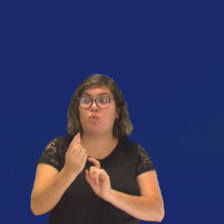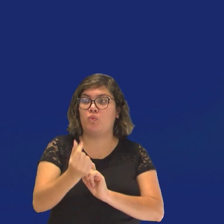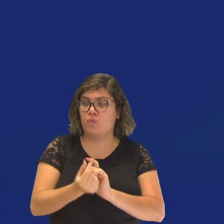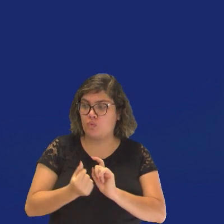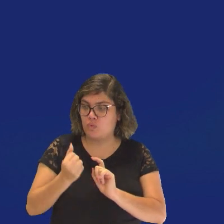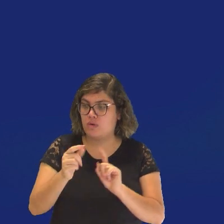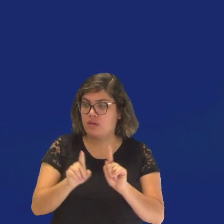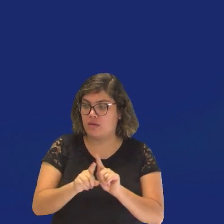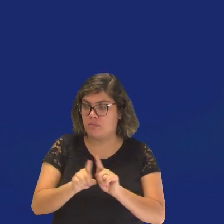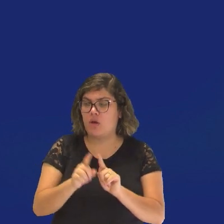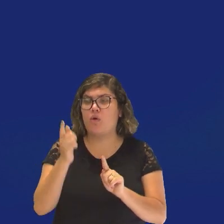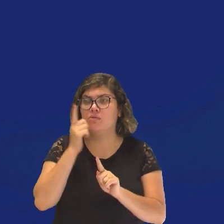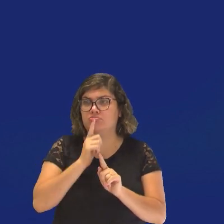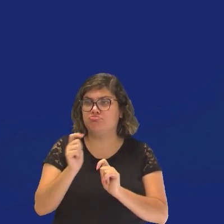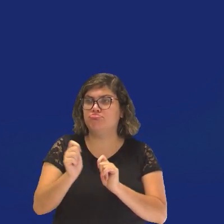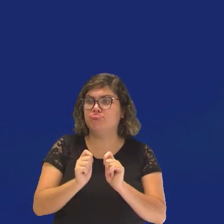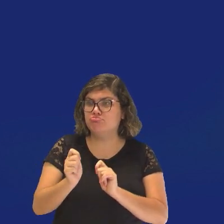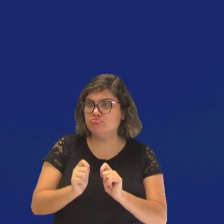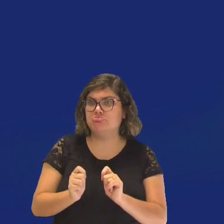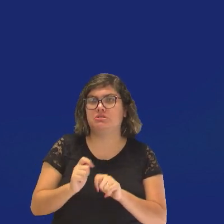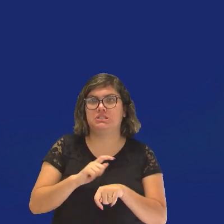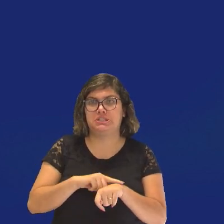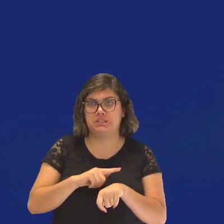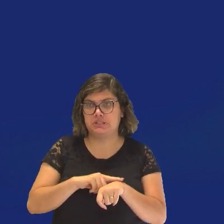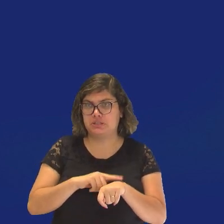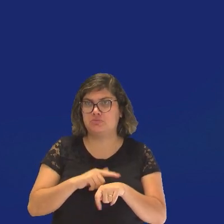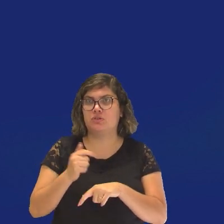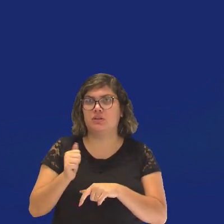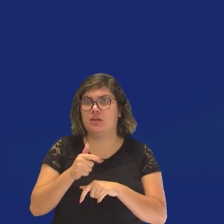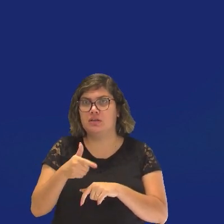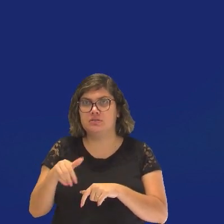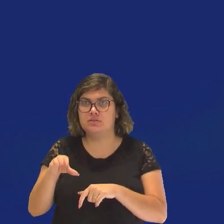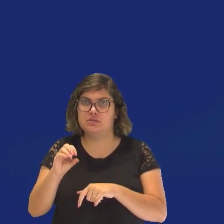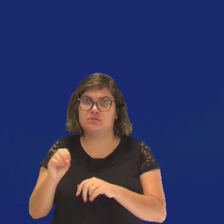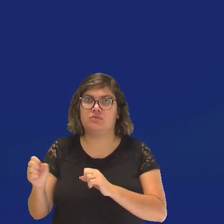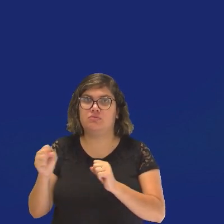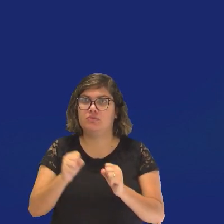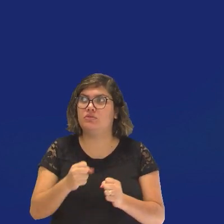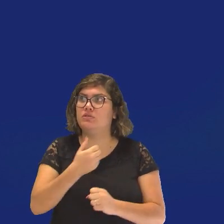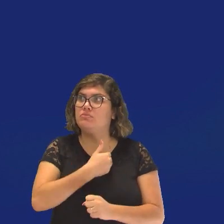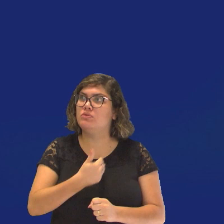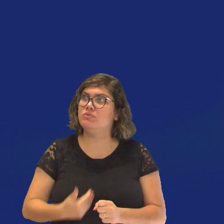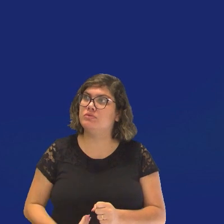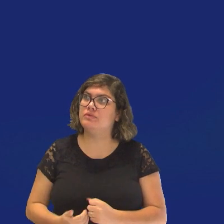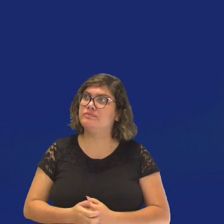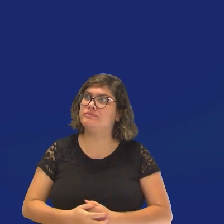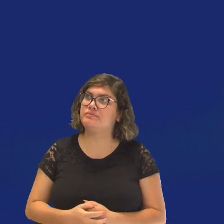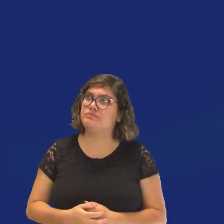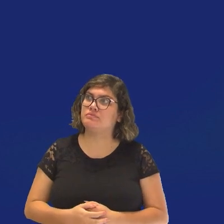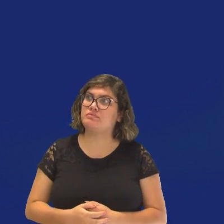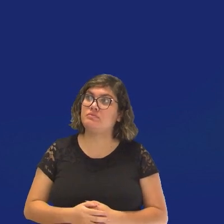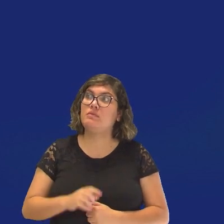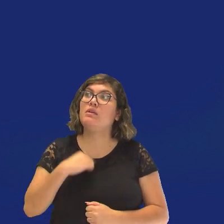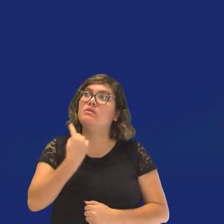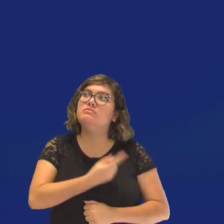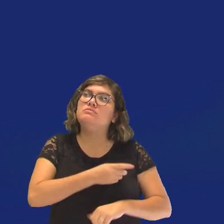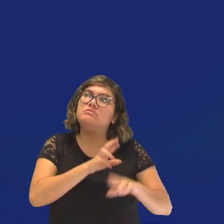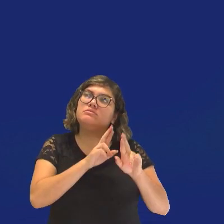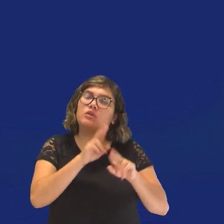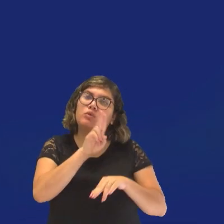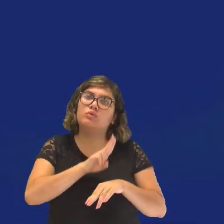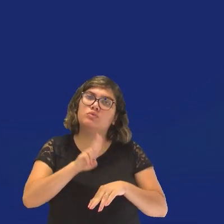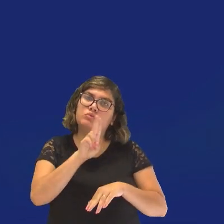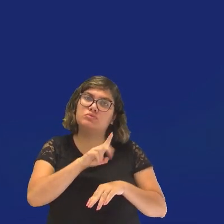a economicidade na condução das ações do poder público. Quais são as nossas expectativas de uso